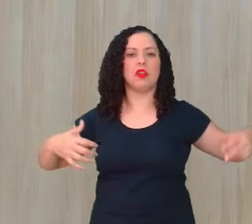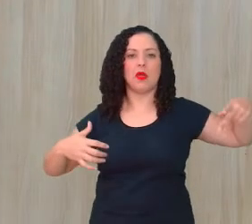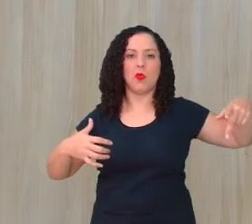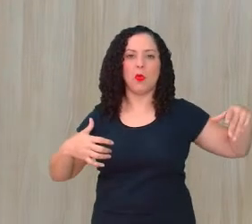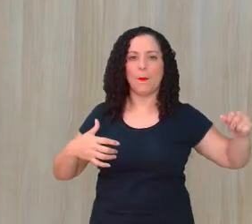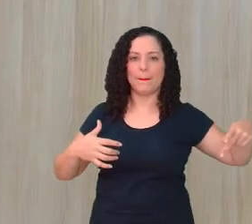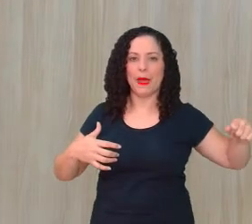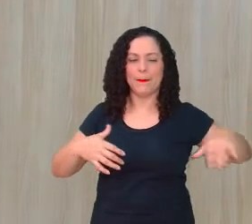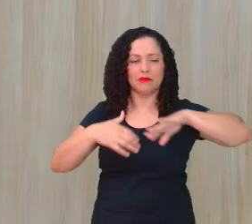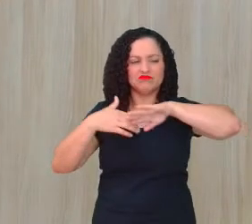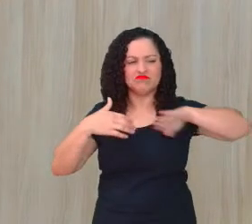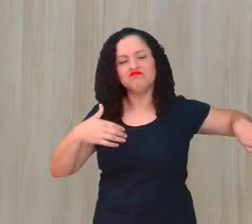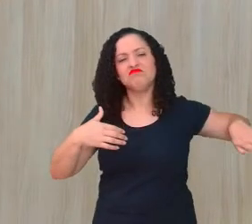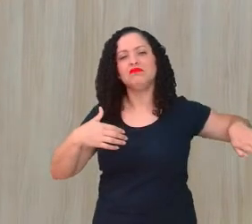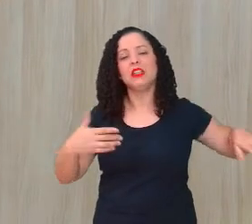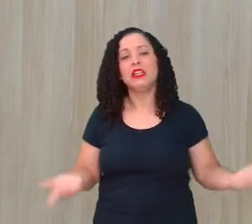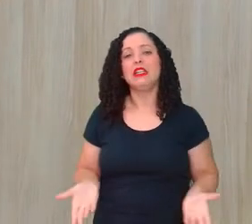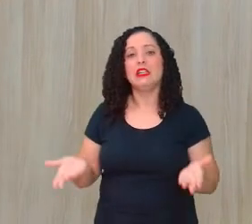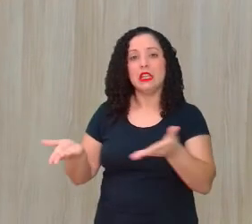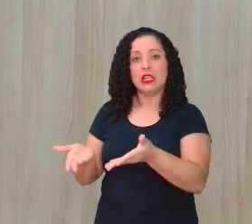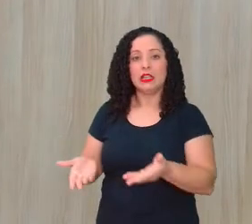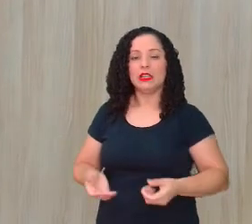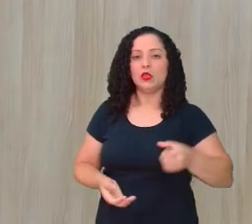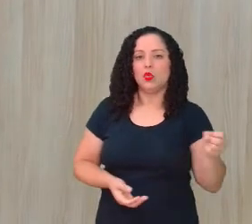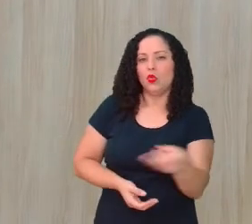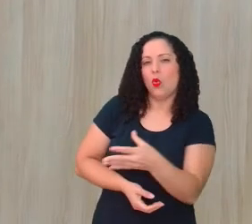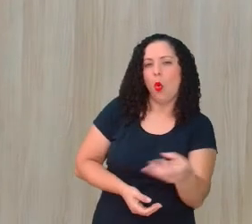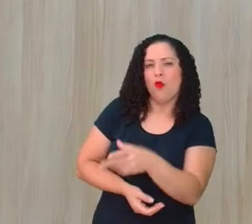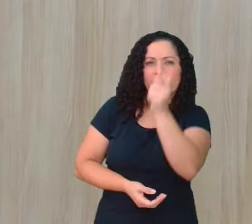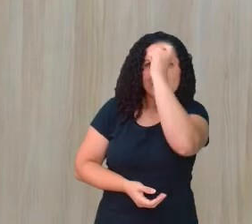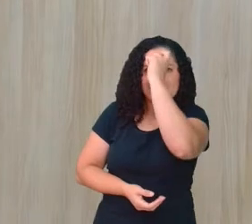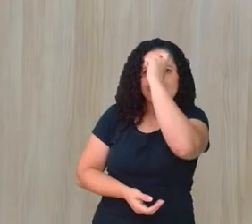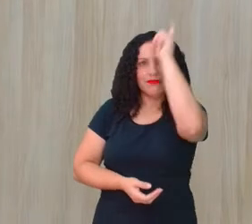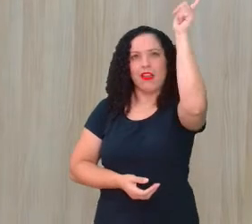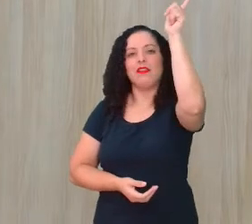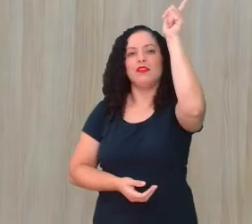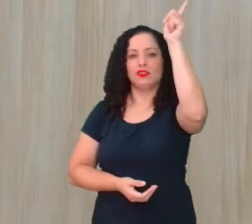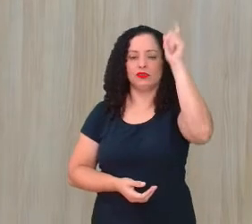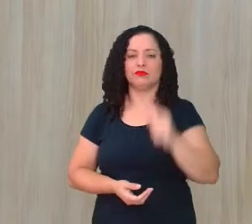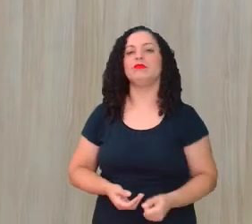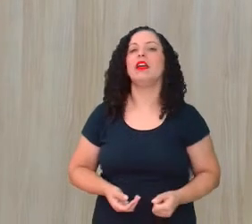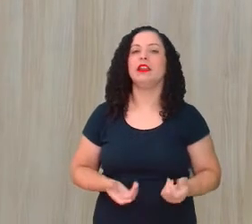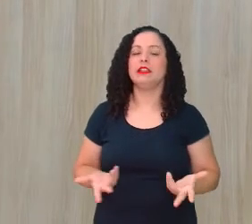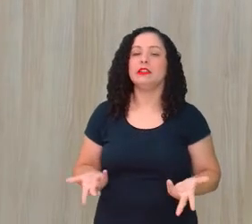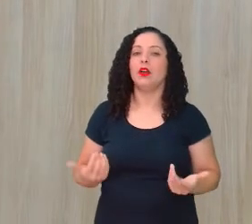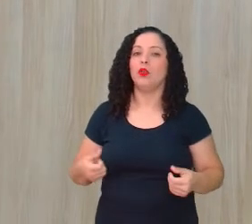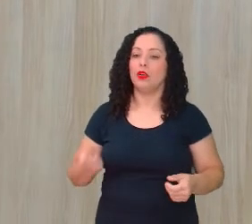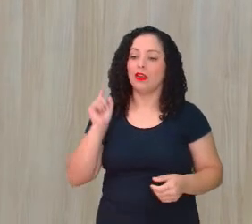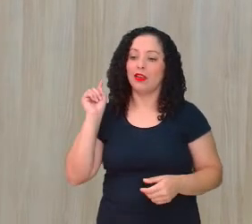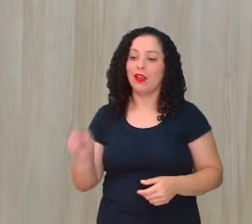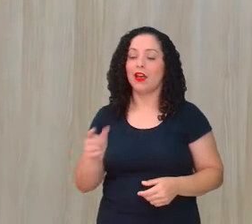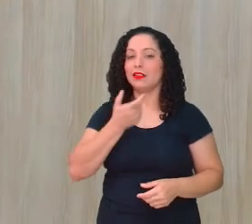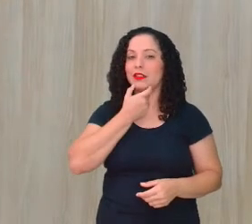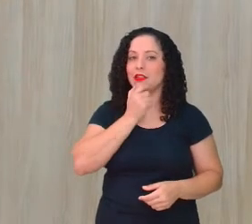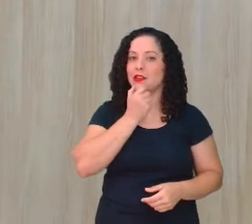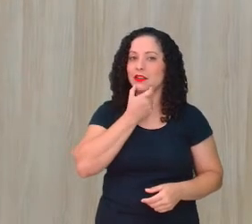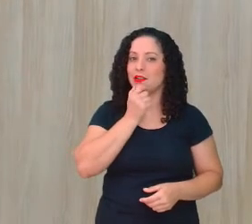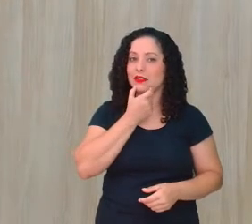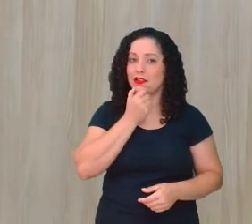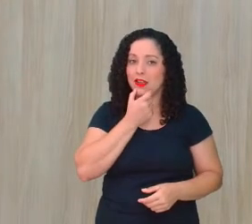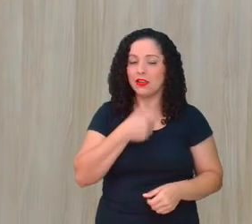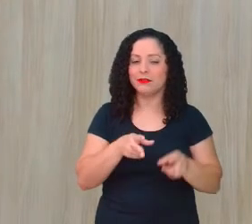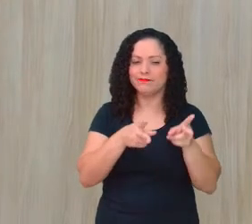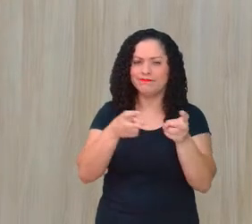as ideias da reforma protestante. Inclusive, na Inglaterra, a gente vai ver que os protestantes, né,